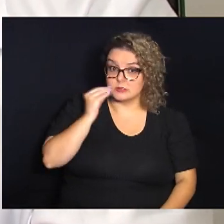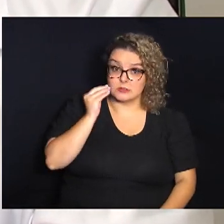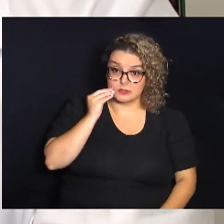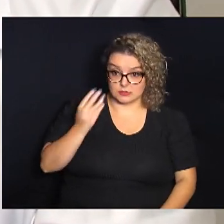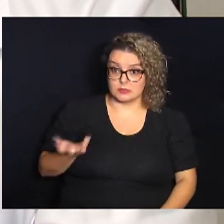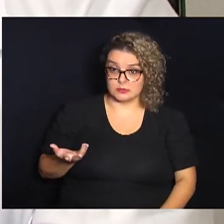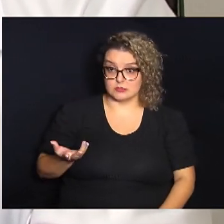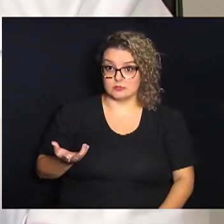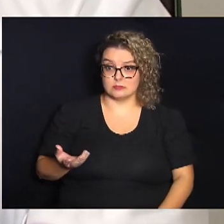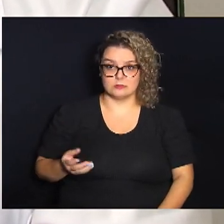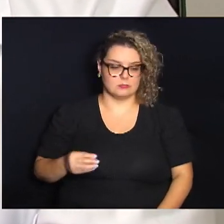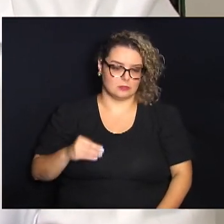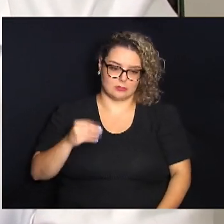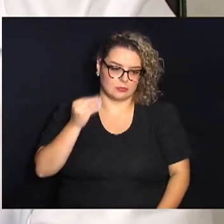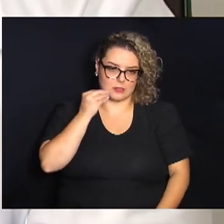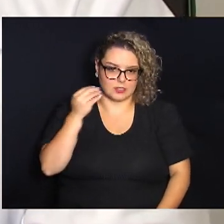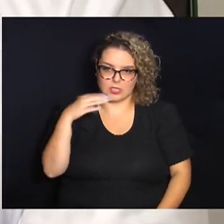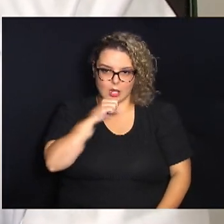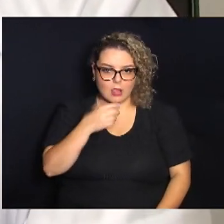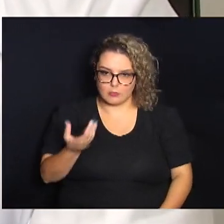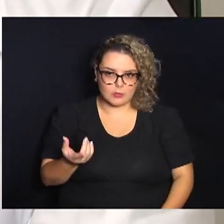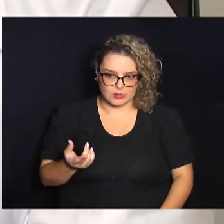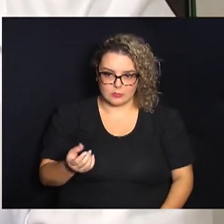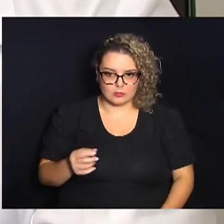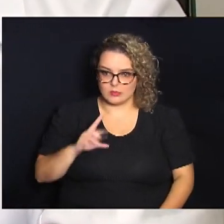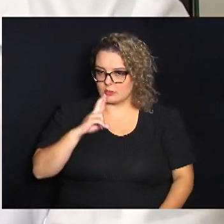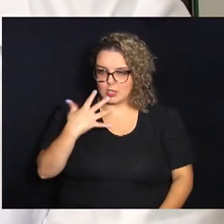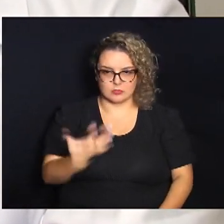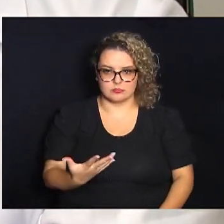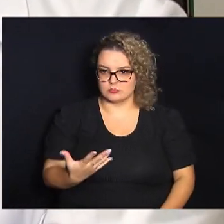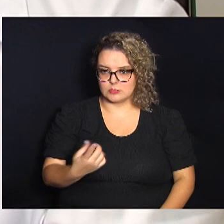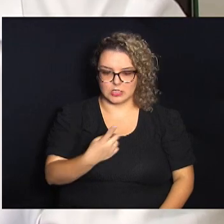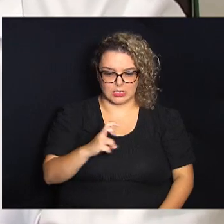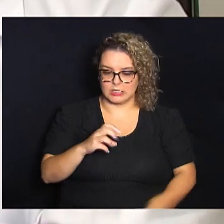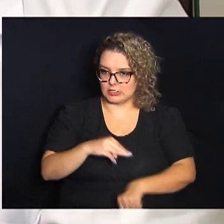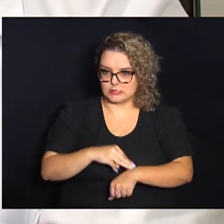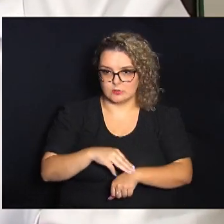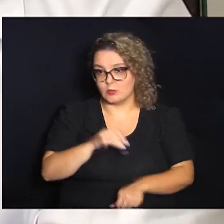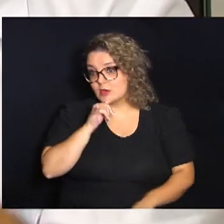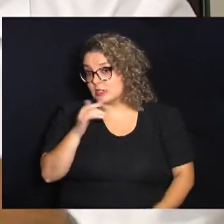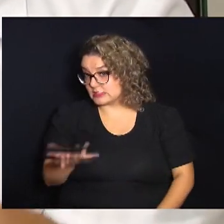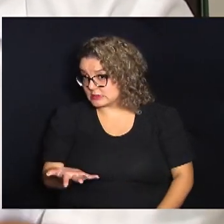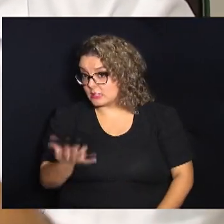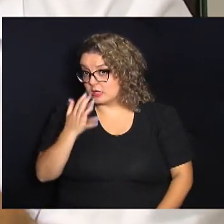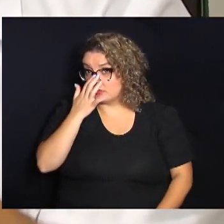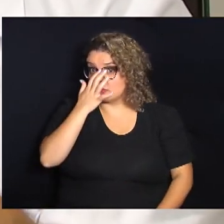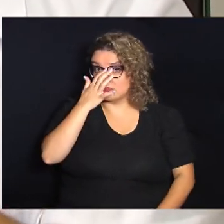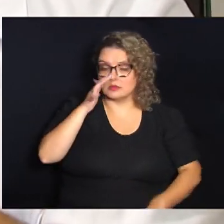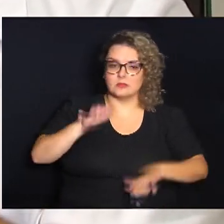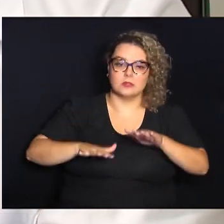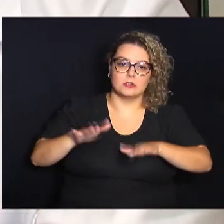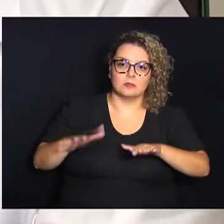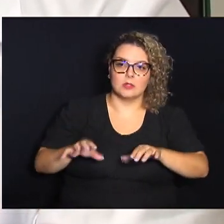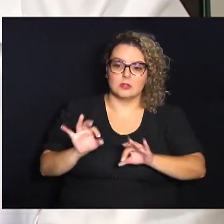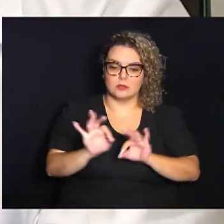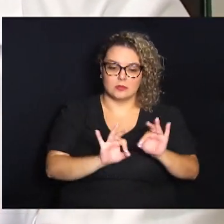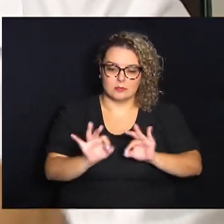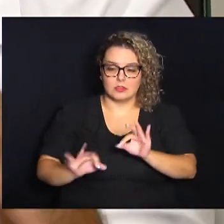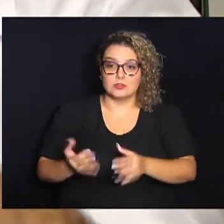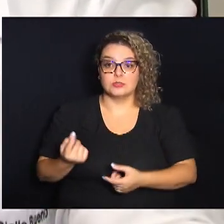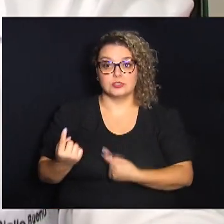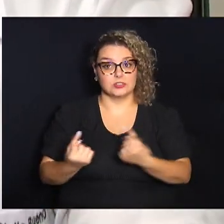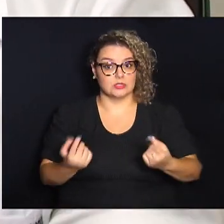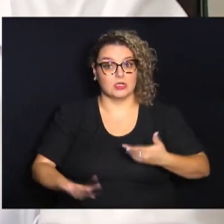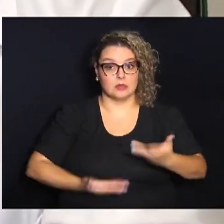plataforma de teste rápido, ou seja, que o resultado fica pronto aí em 15 minutos, por exemplo. Então, isso depende da organização de cada serviço, né?